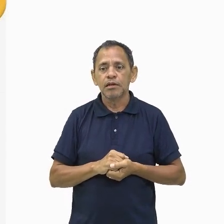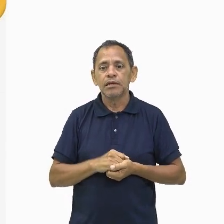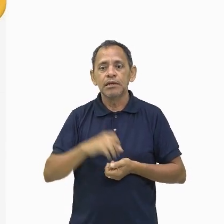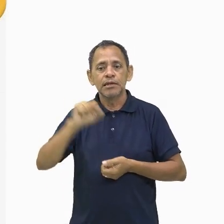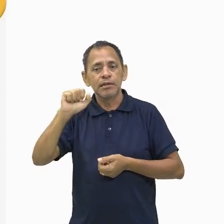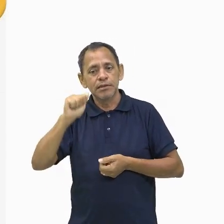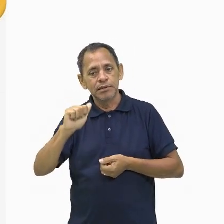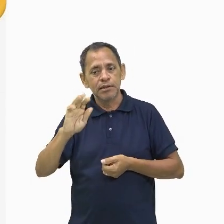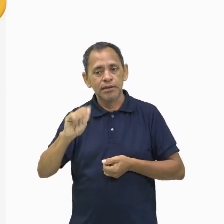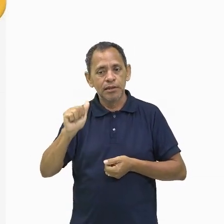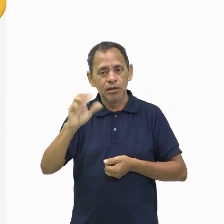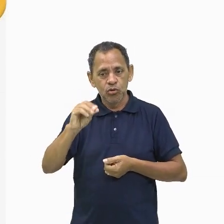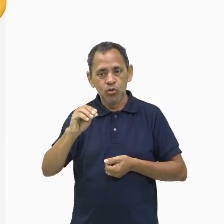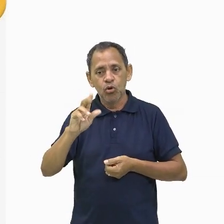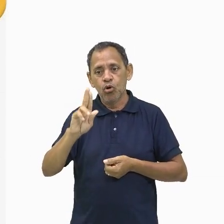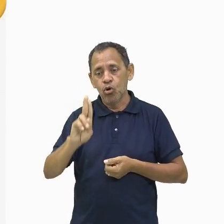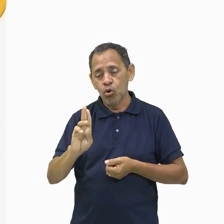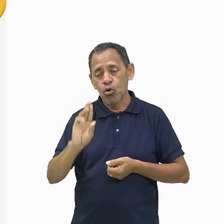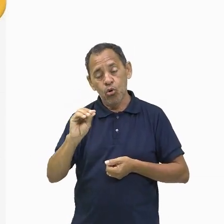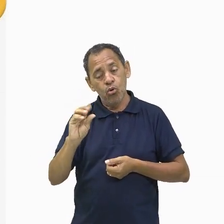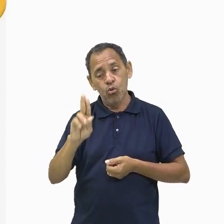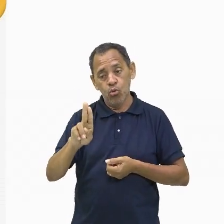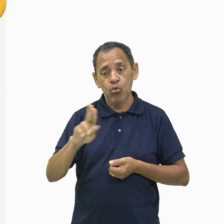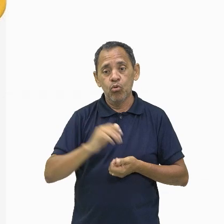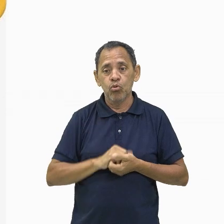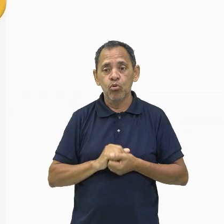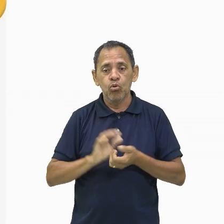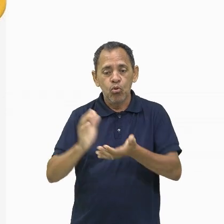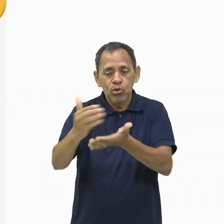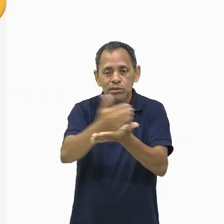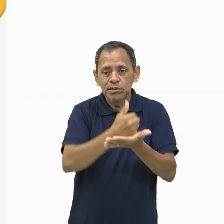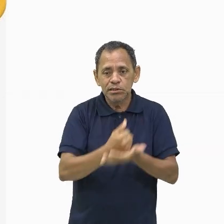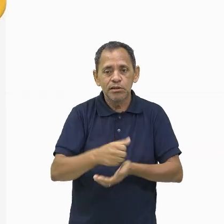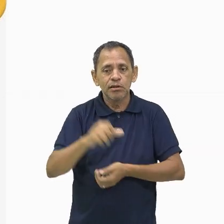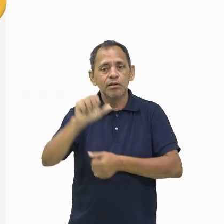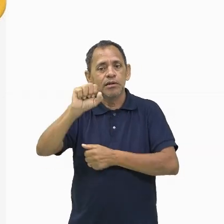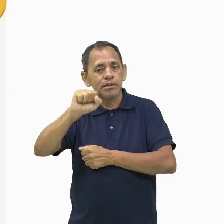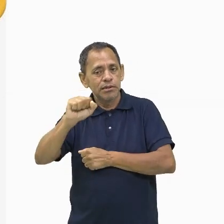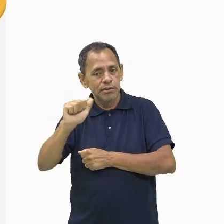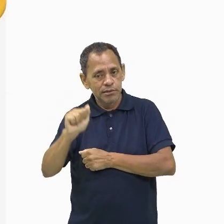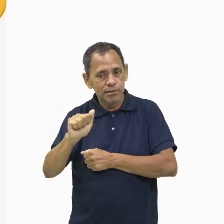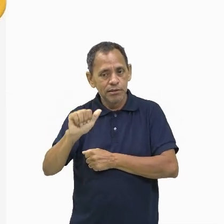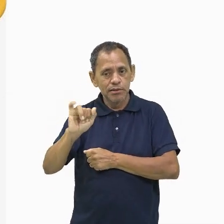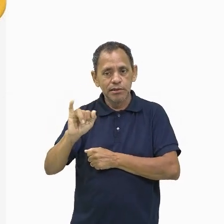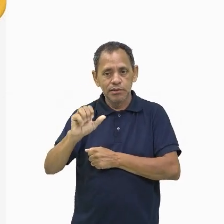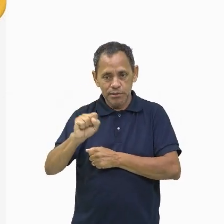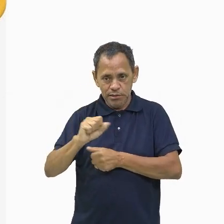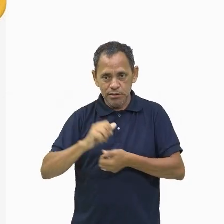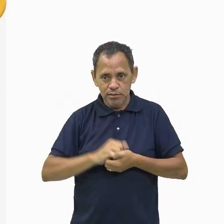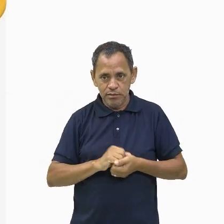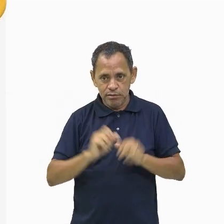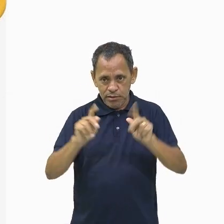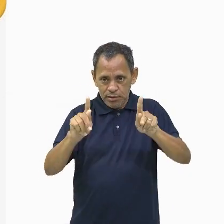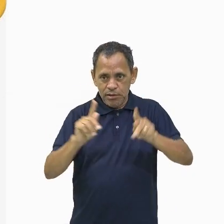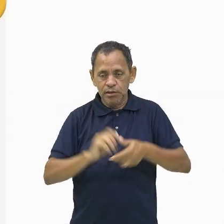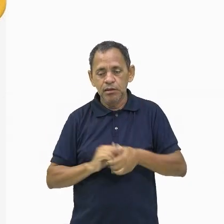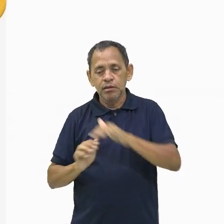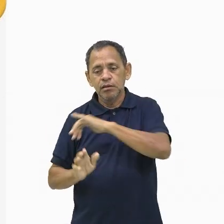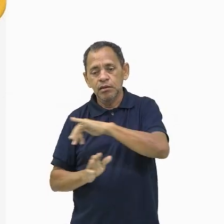uma concentração muito grande de sais, ok? Além